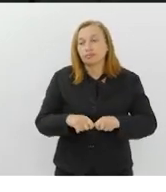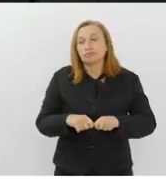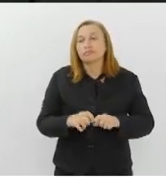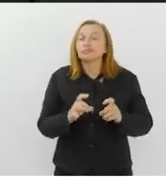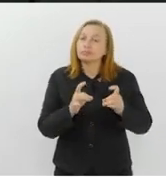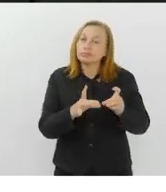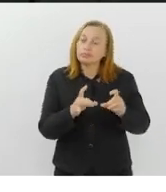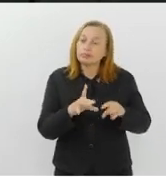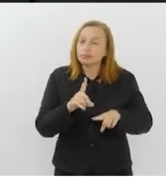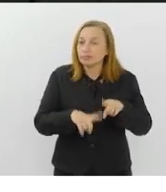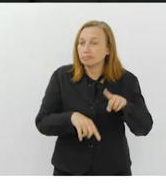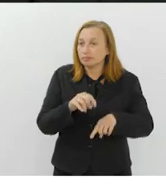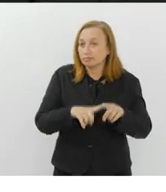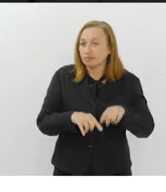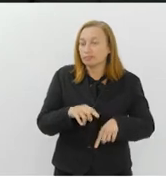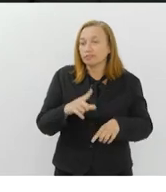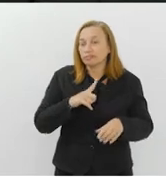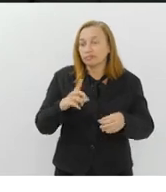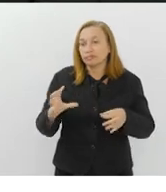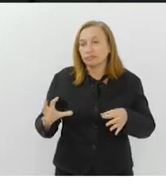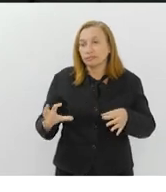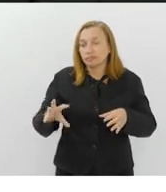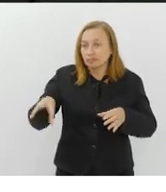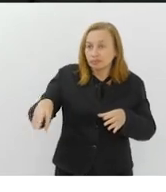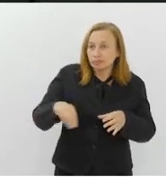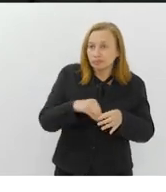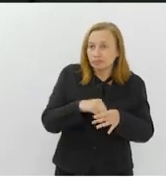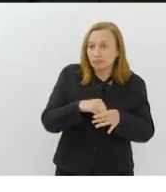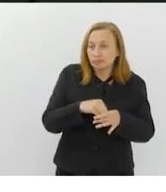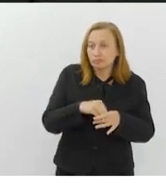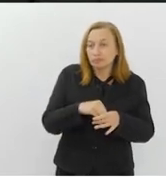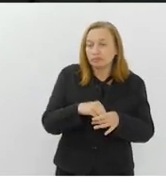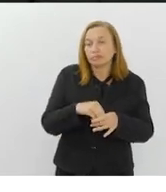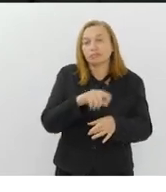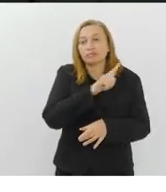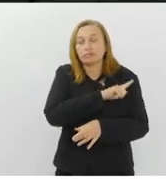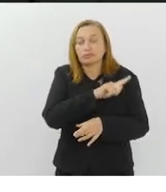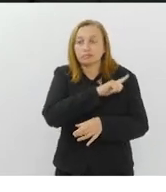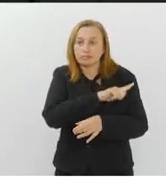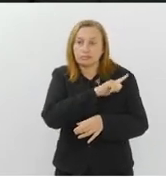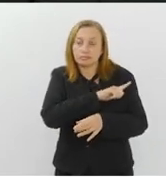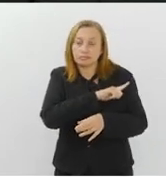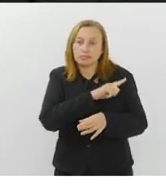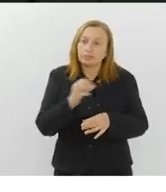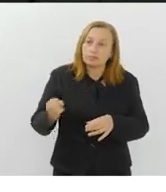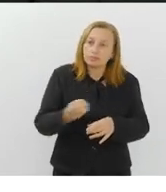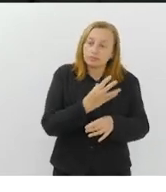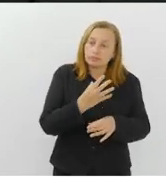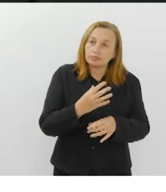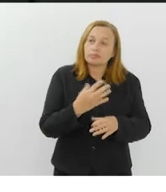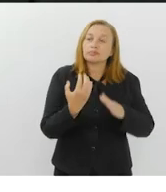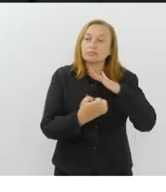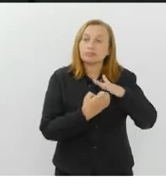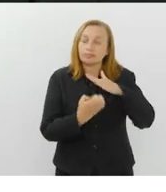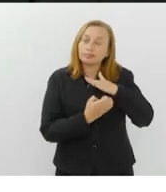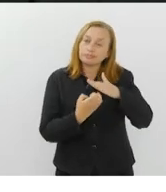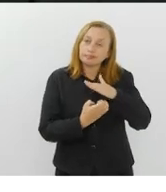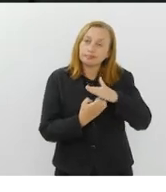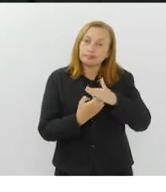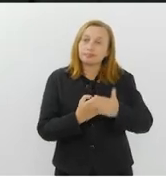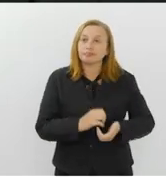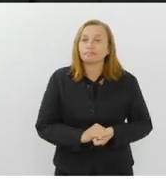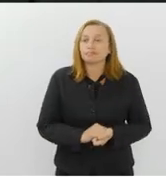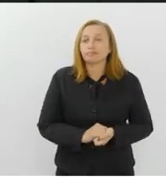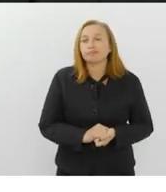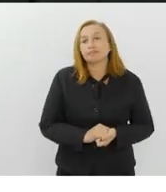desse produto. Ou seja, houve uma migração da autogestão para essa nova operadora, que aí foi